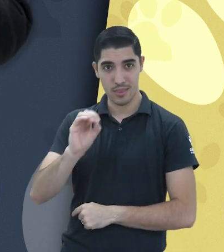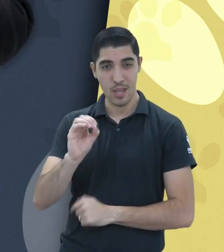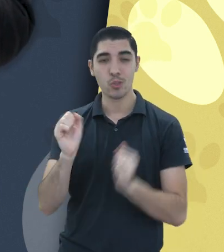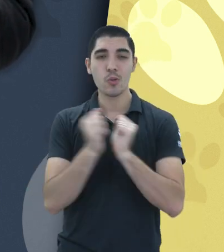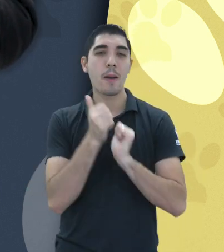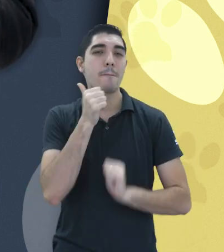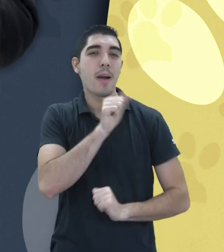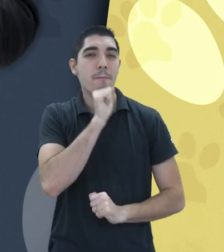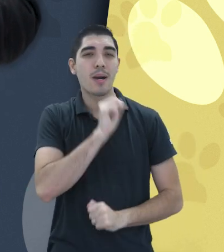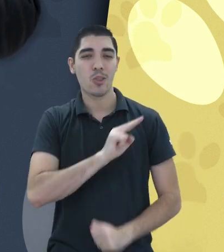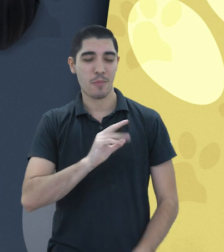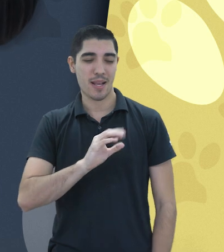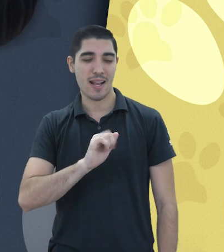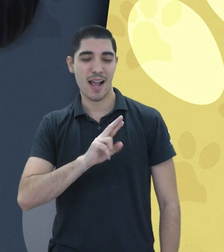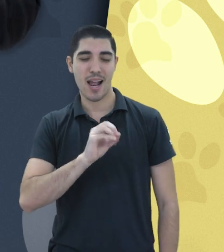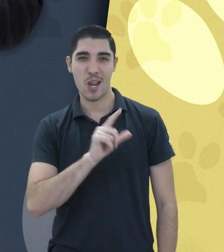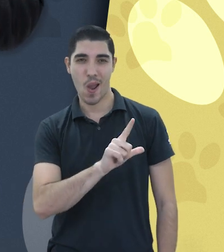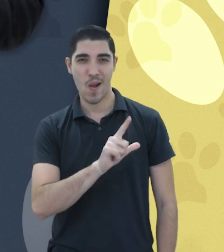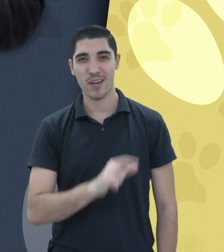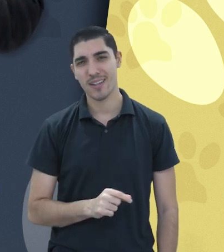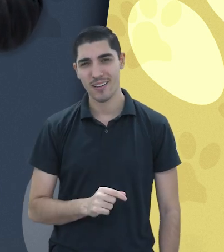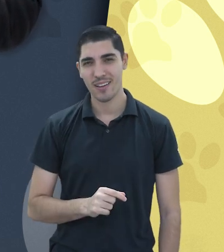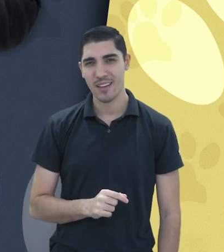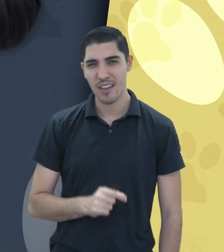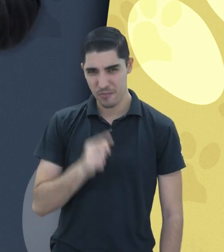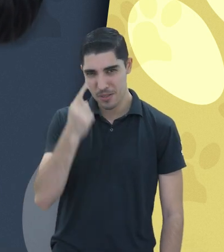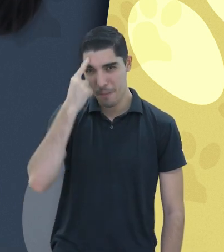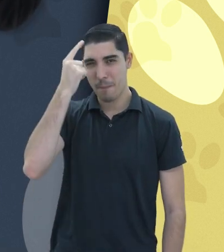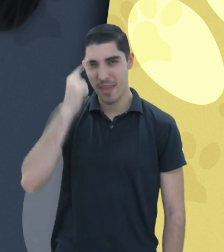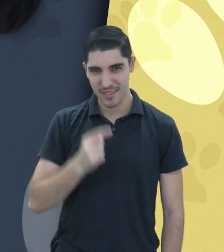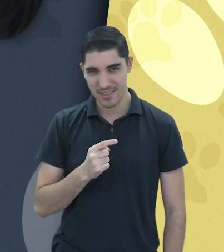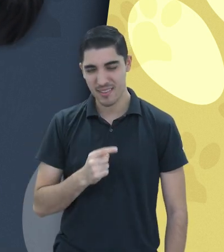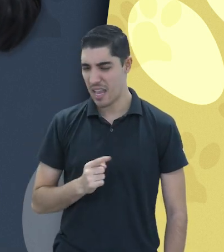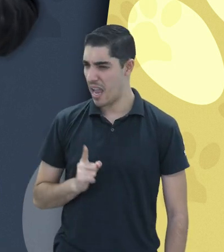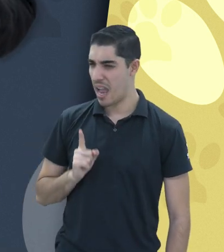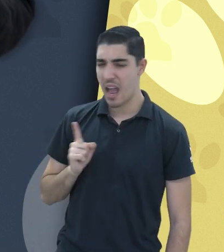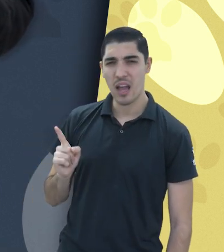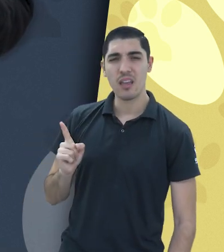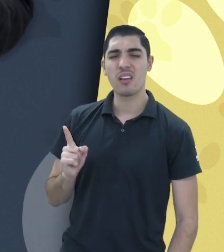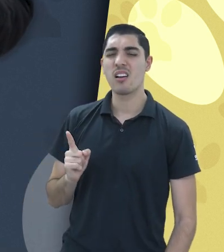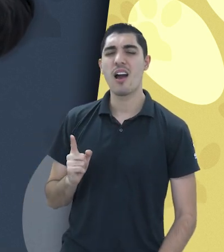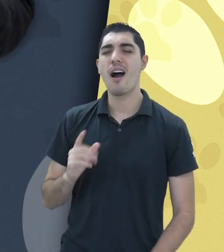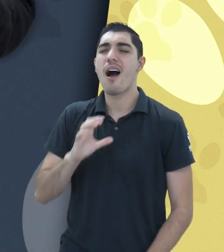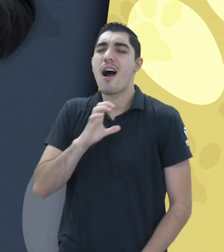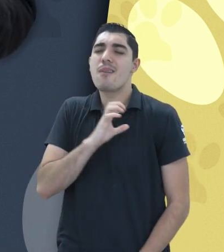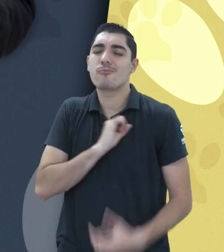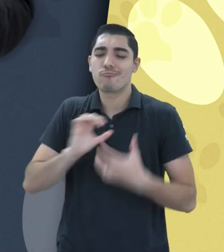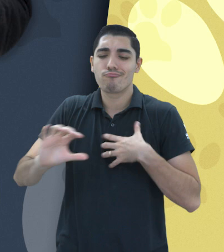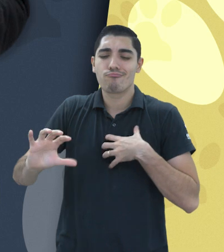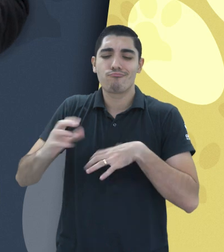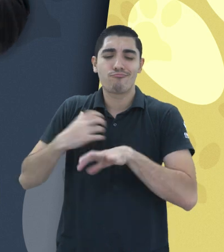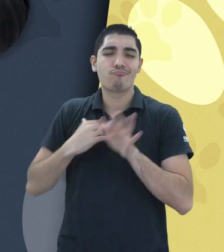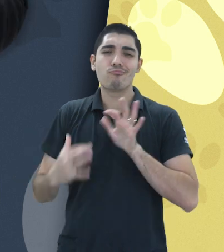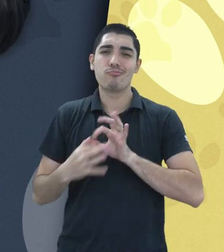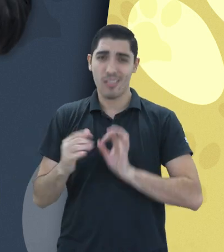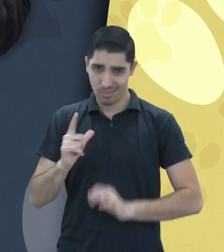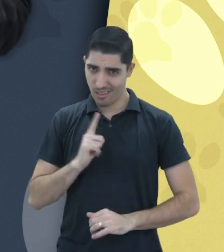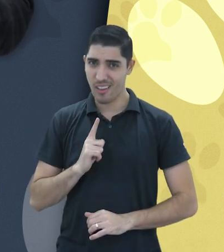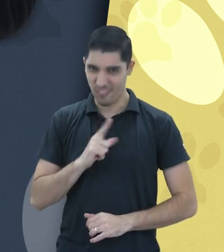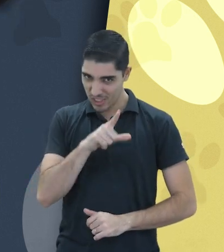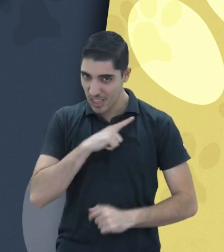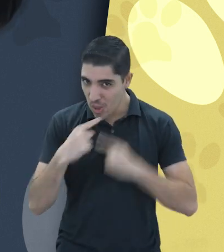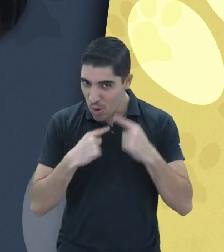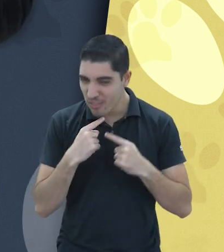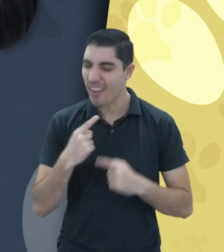mamãe dele, a Carol. Você tem alguma dúvida de que existe muita cumplicidade entre esses dois? Eu não tenho,